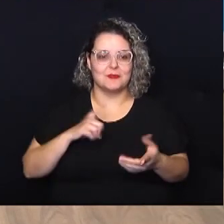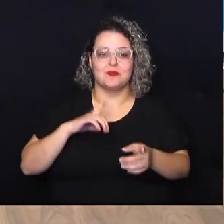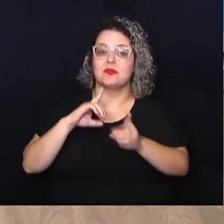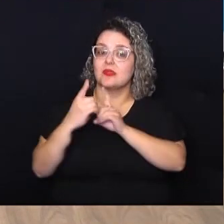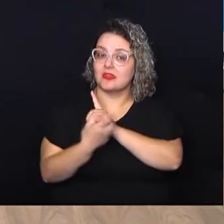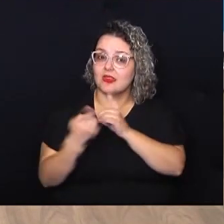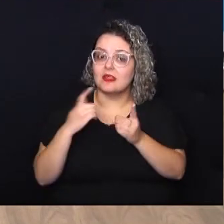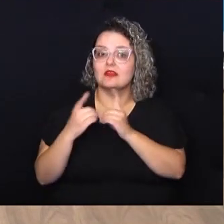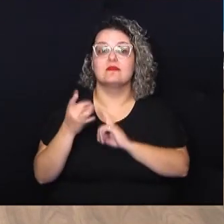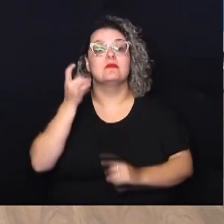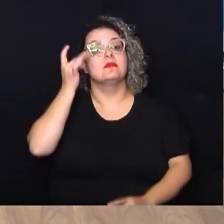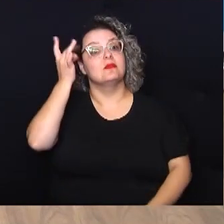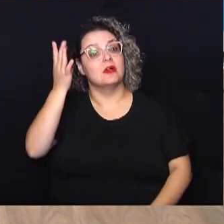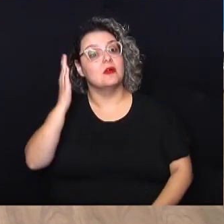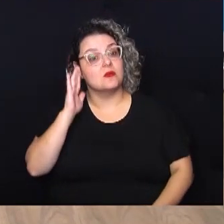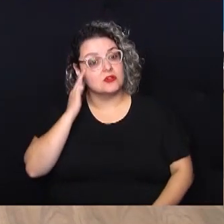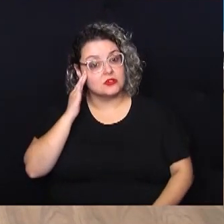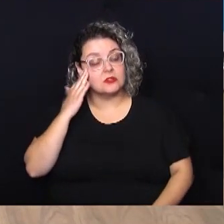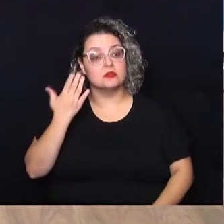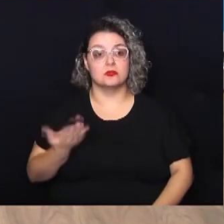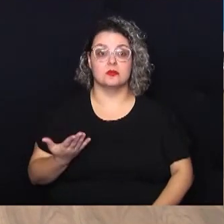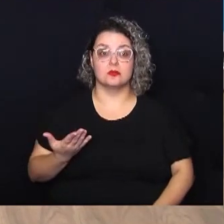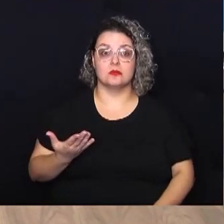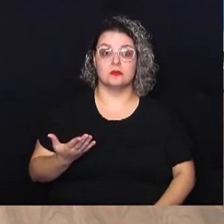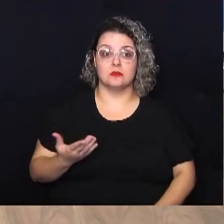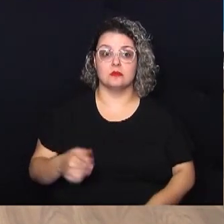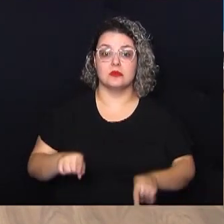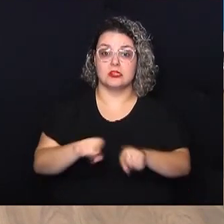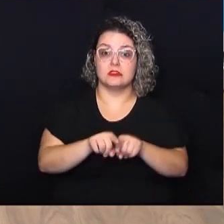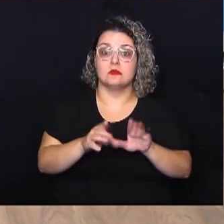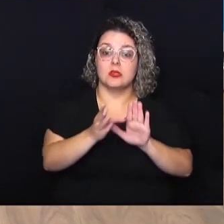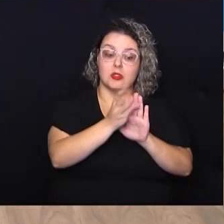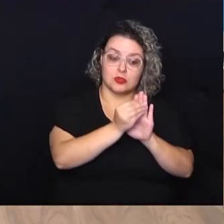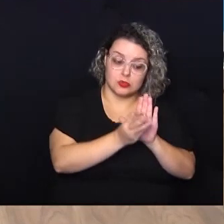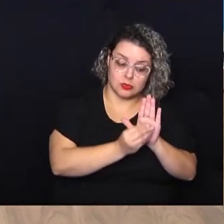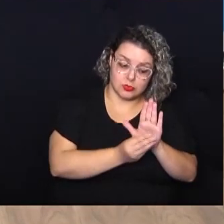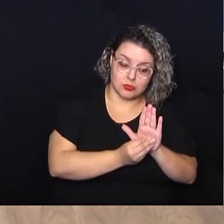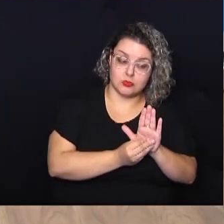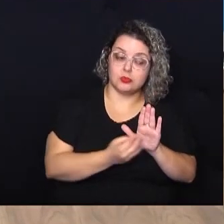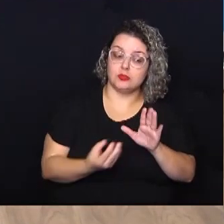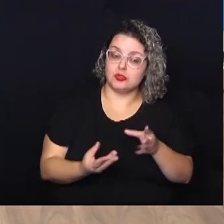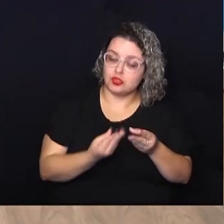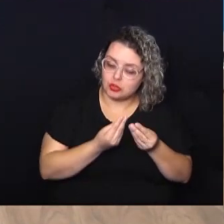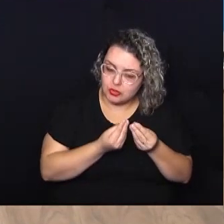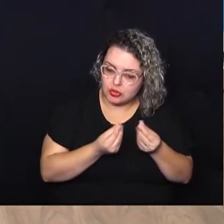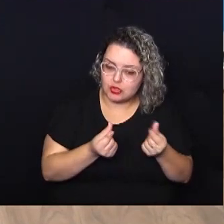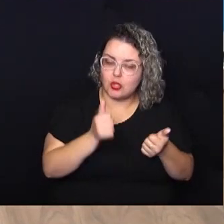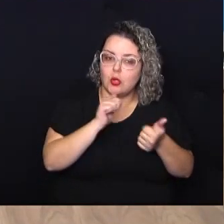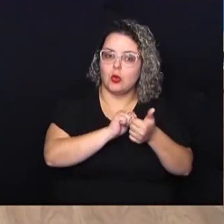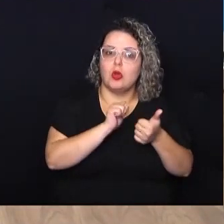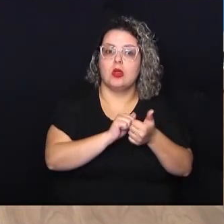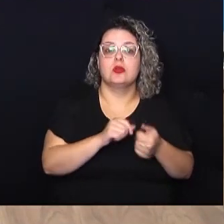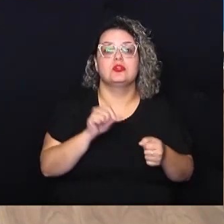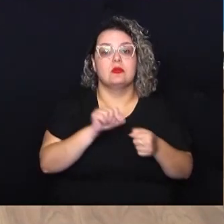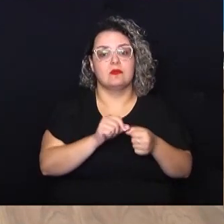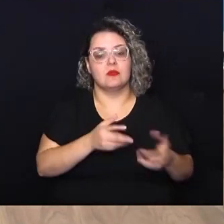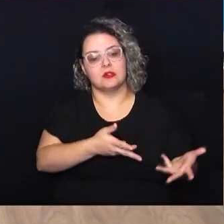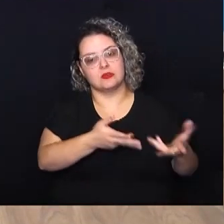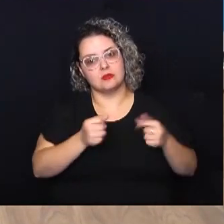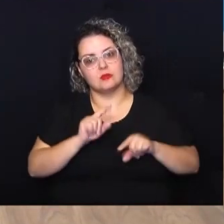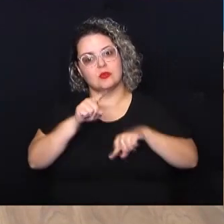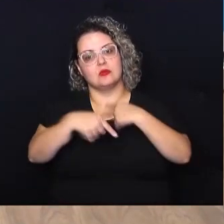dinâmica fácil de ser entendida, mas com um conteúdo de muita qualidade. Já faço o convite aqui para uma